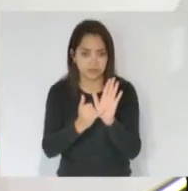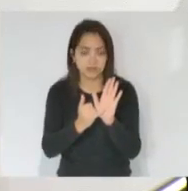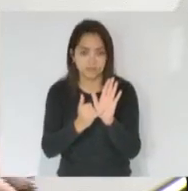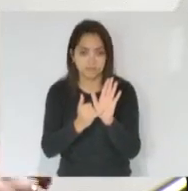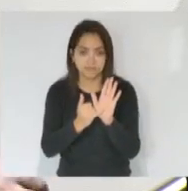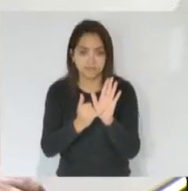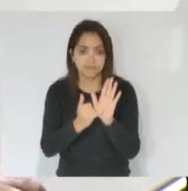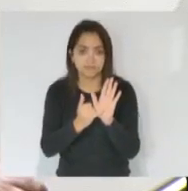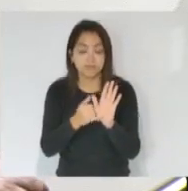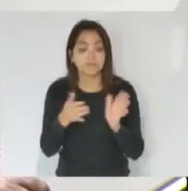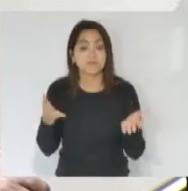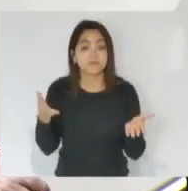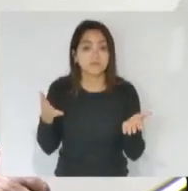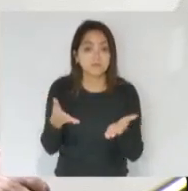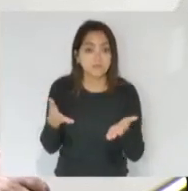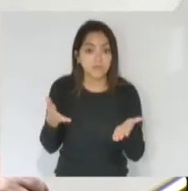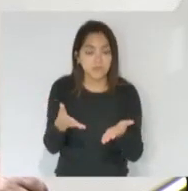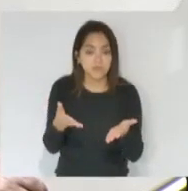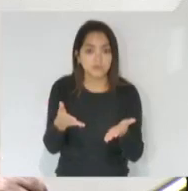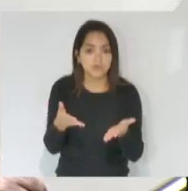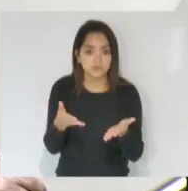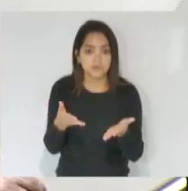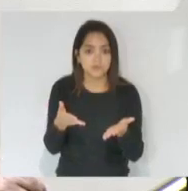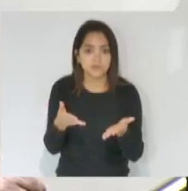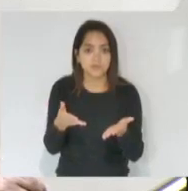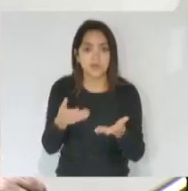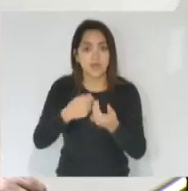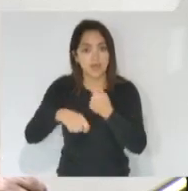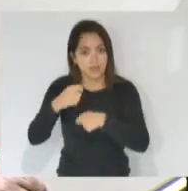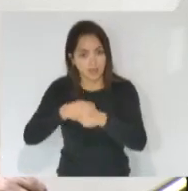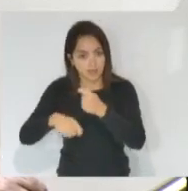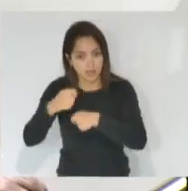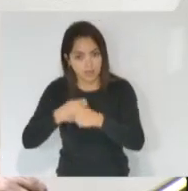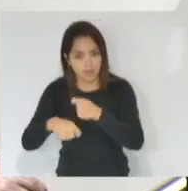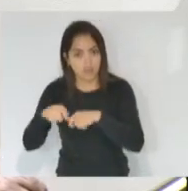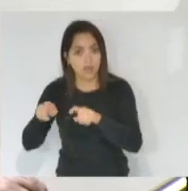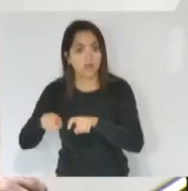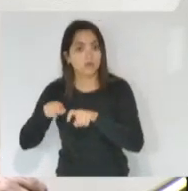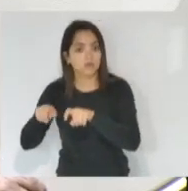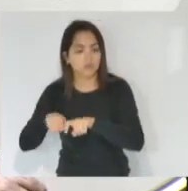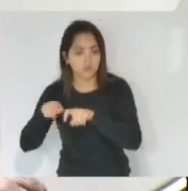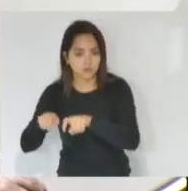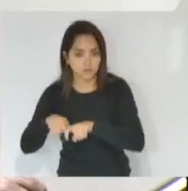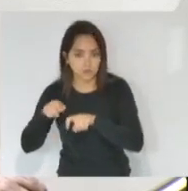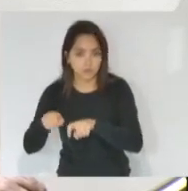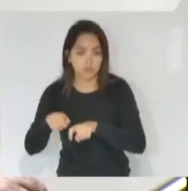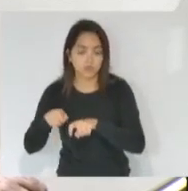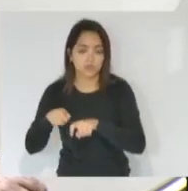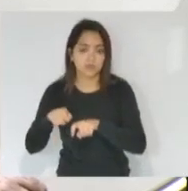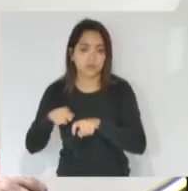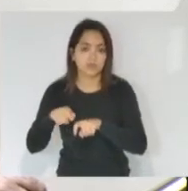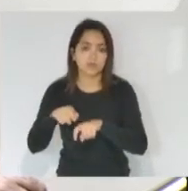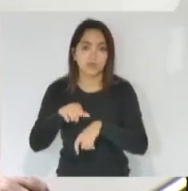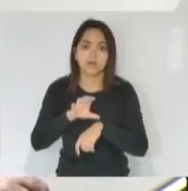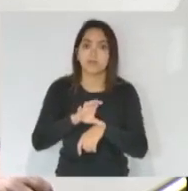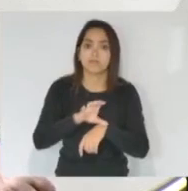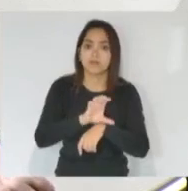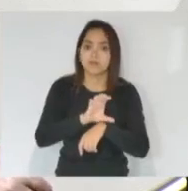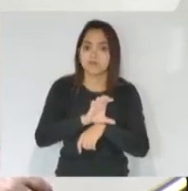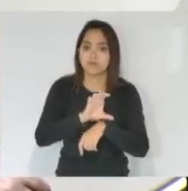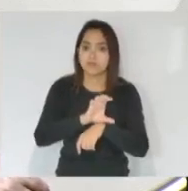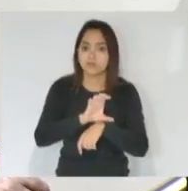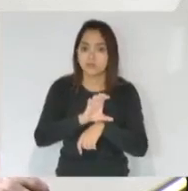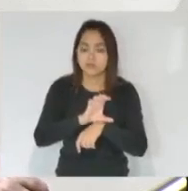no dia de hoje em relação a agroindústria de Santa Catarina. Santa Catarina é um dos maiores polos da